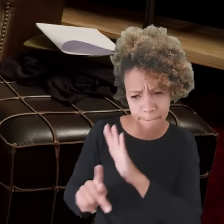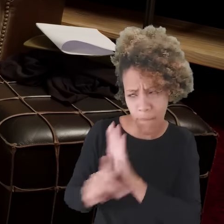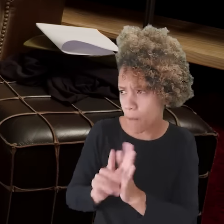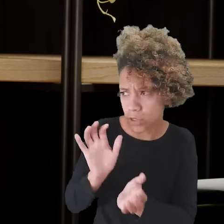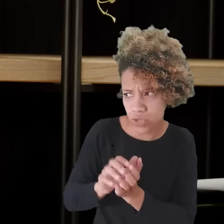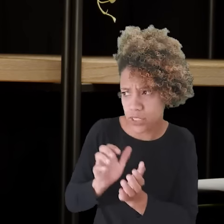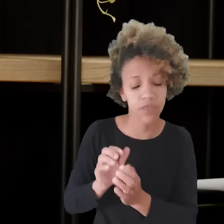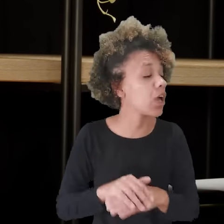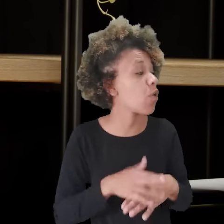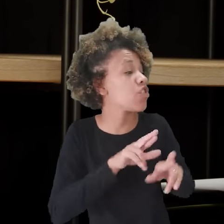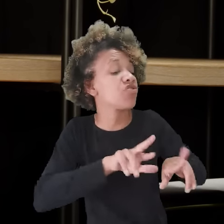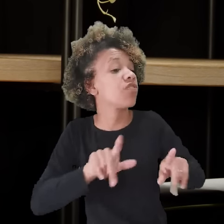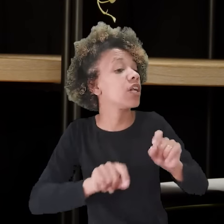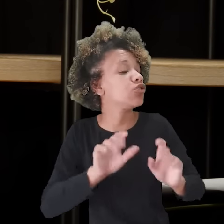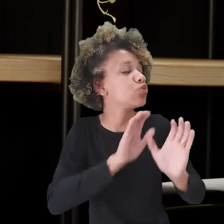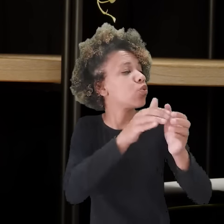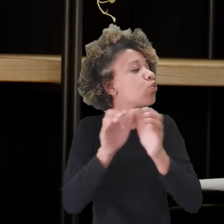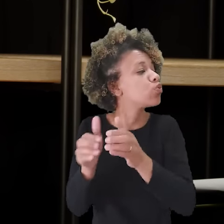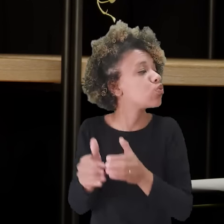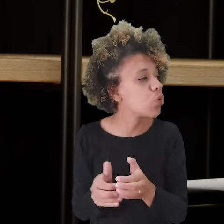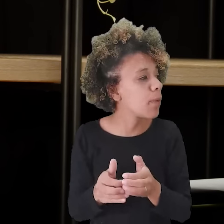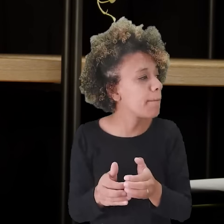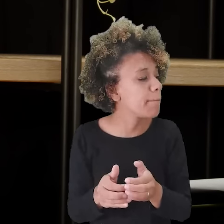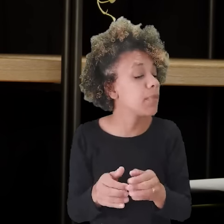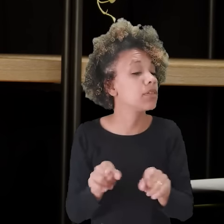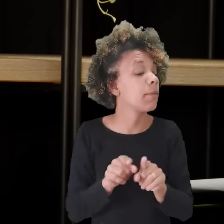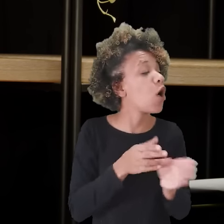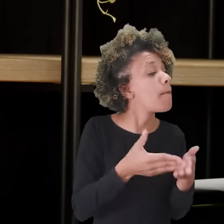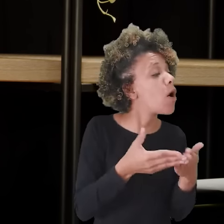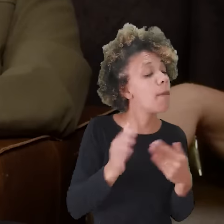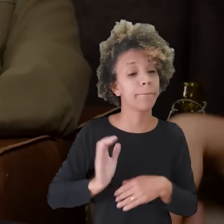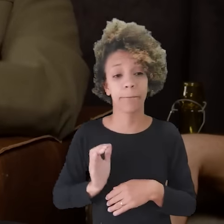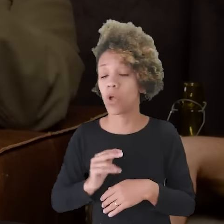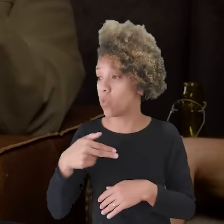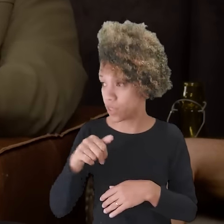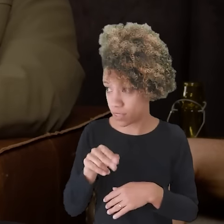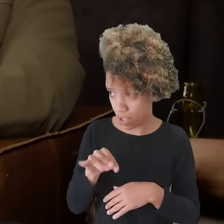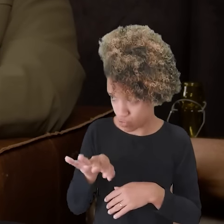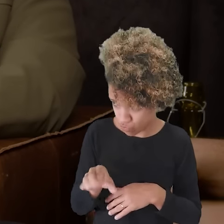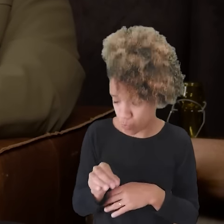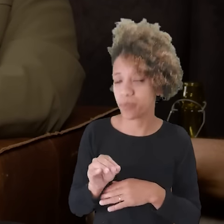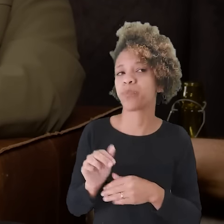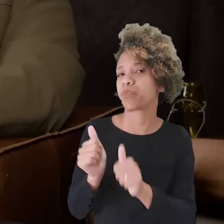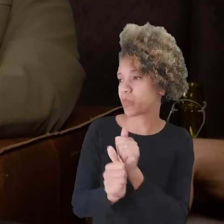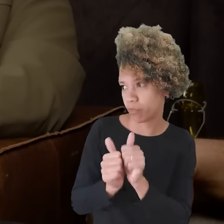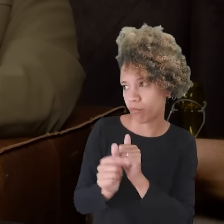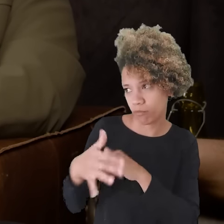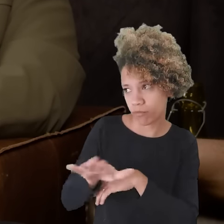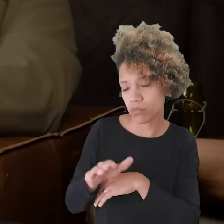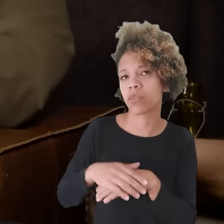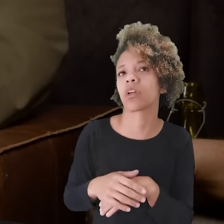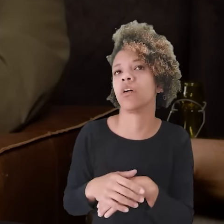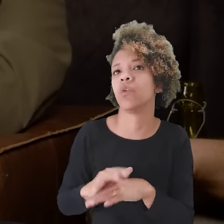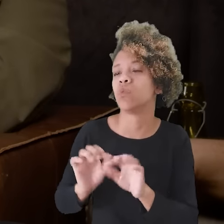para os times e qual é a diferença dos times isso é uma coisa assim da Elite da da do pobre do rico que é o time que ele é fica ali na